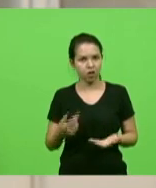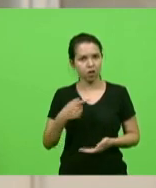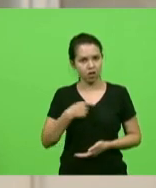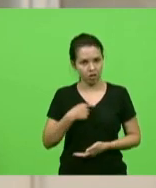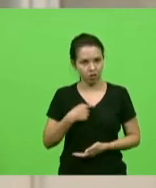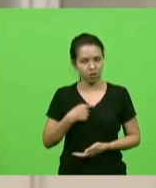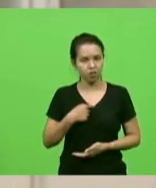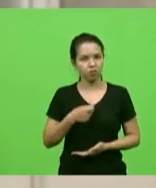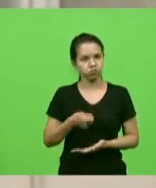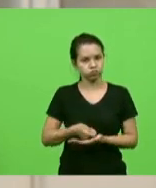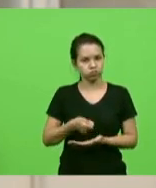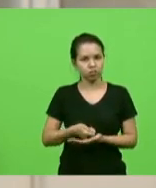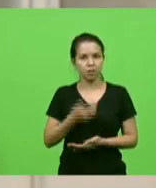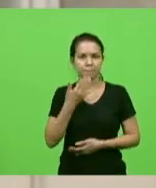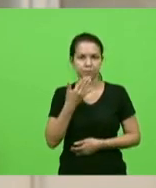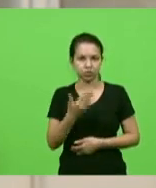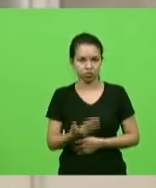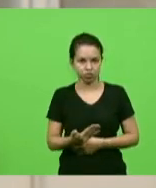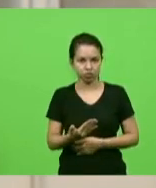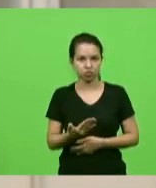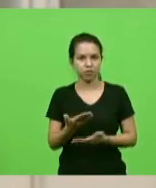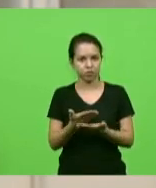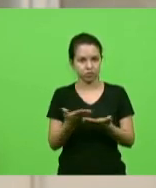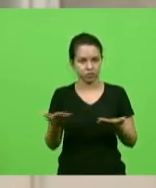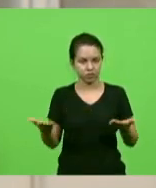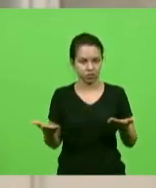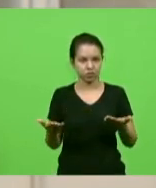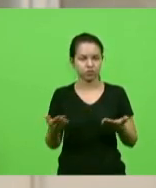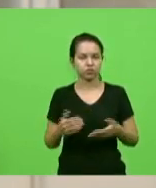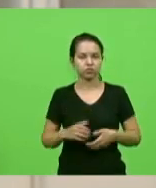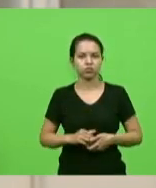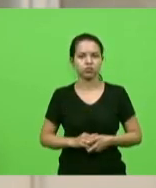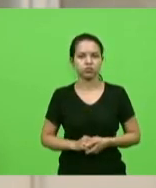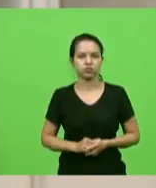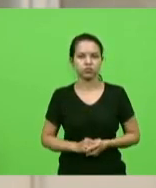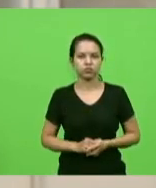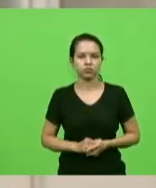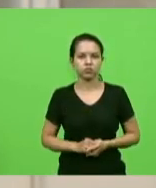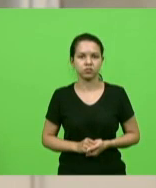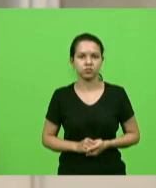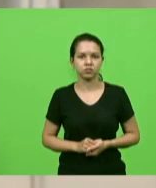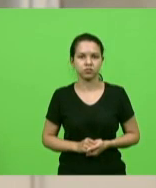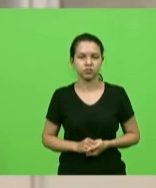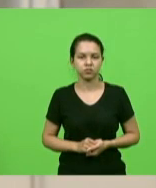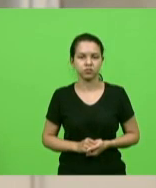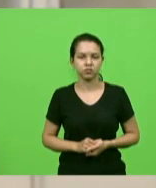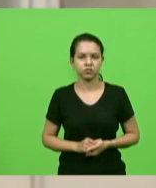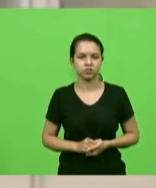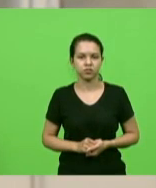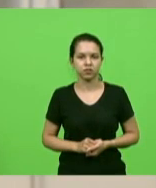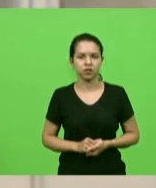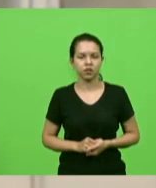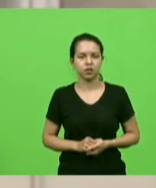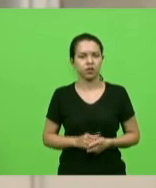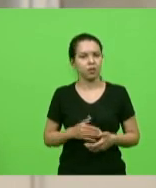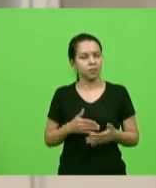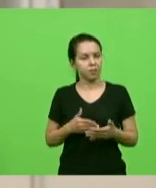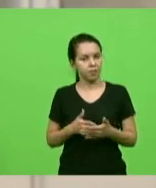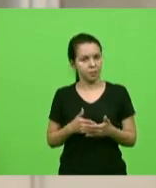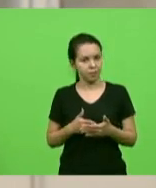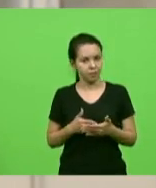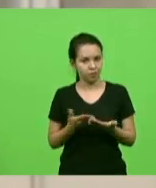vênia a vossas excelências para a ao privá-los